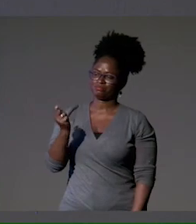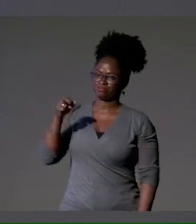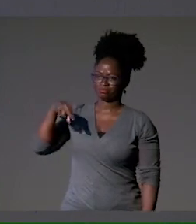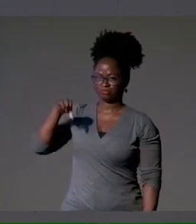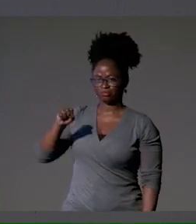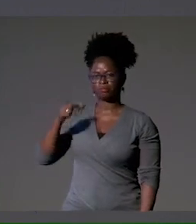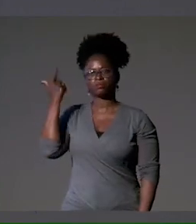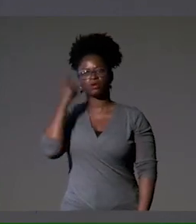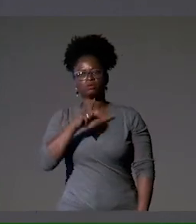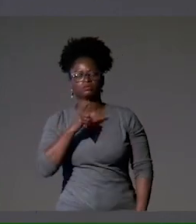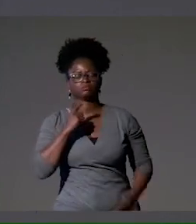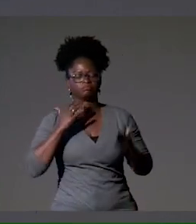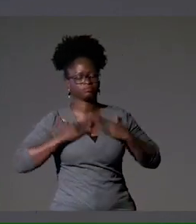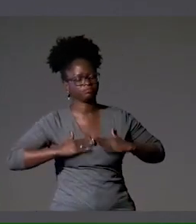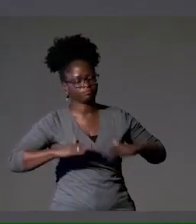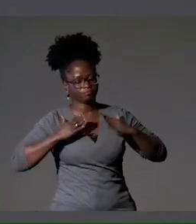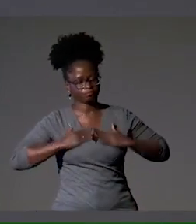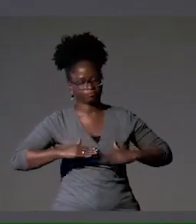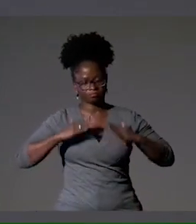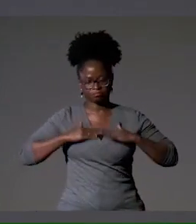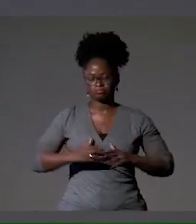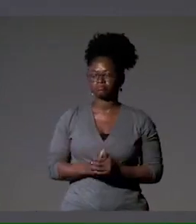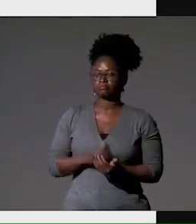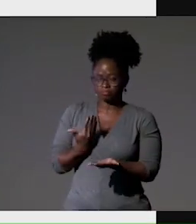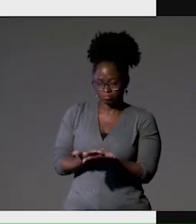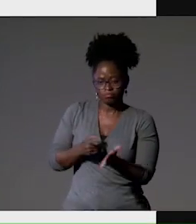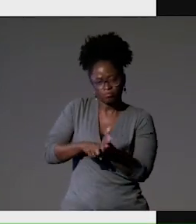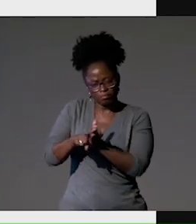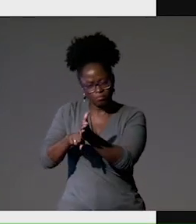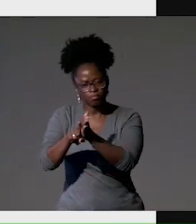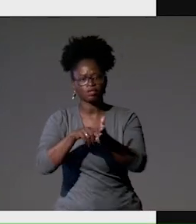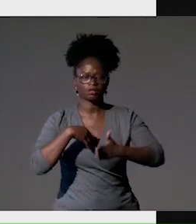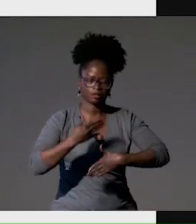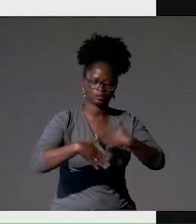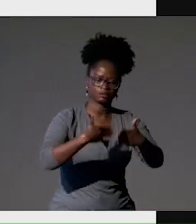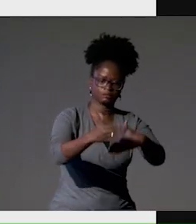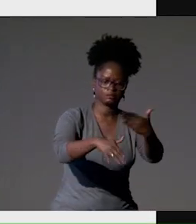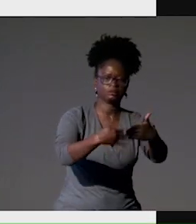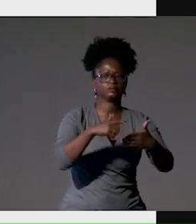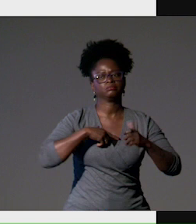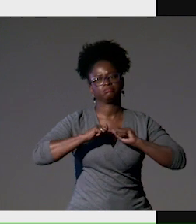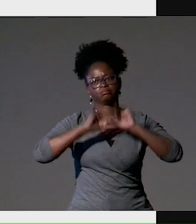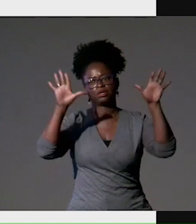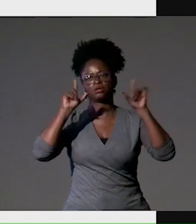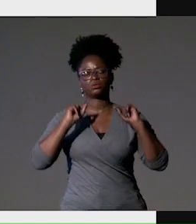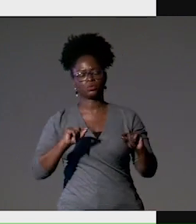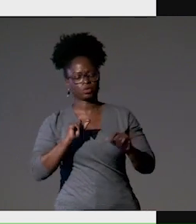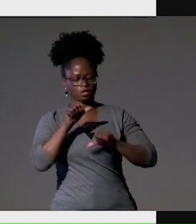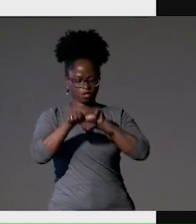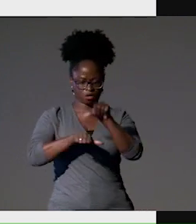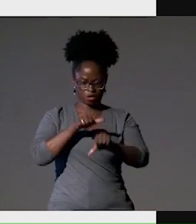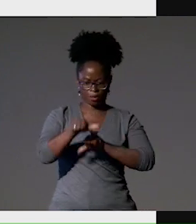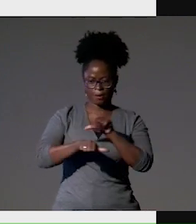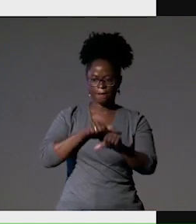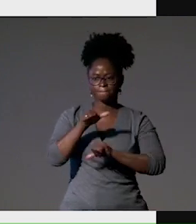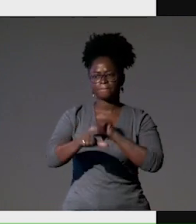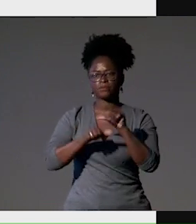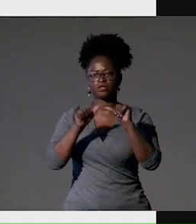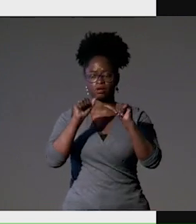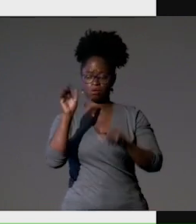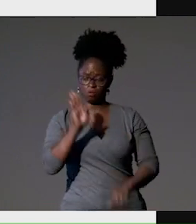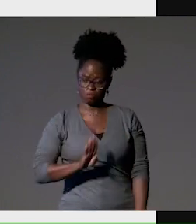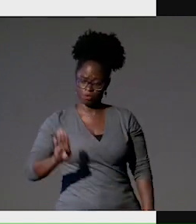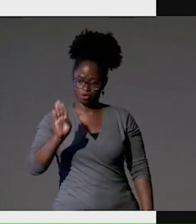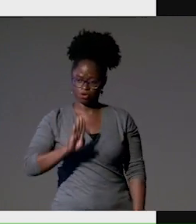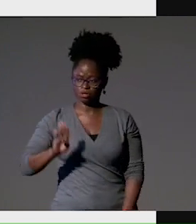do descanso. A partir desses estudos, aí fomos estabelecendo mais claramente as mudanças rítmicas biológicas, o